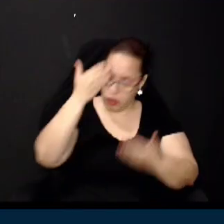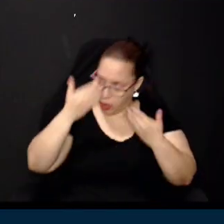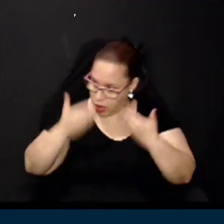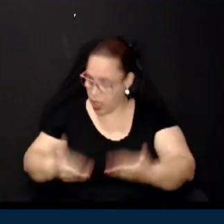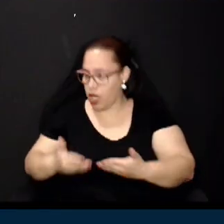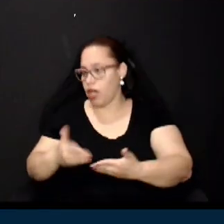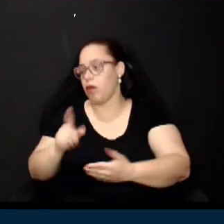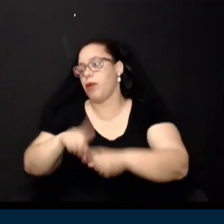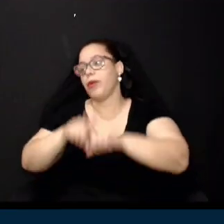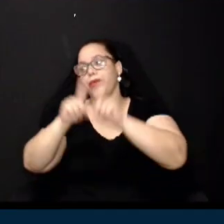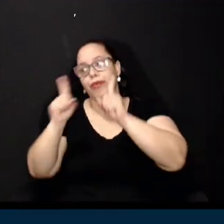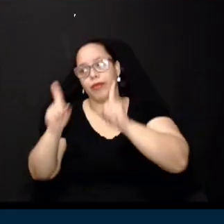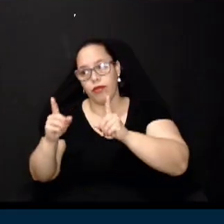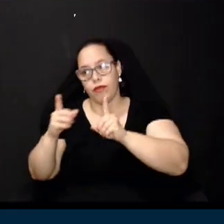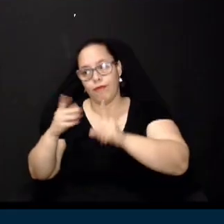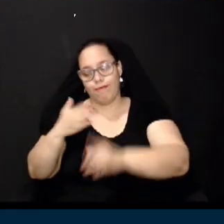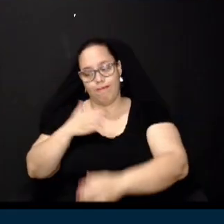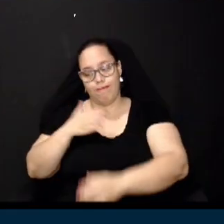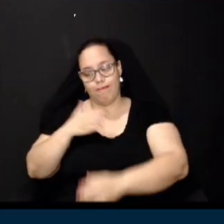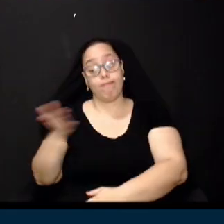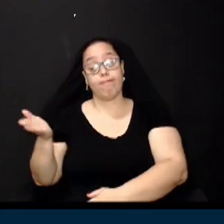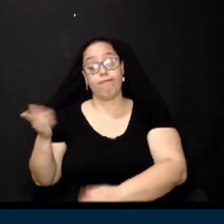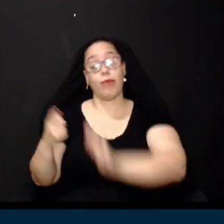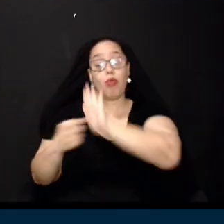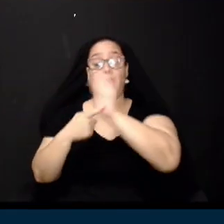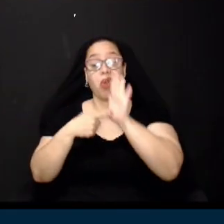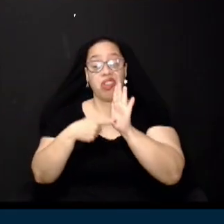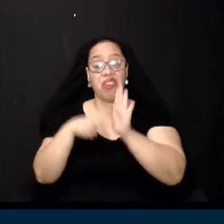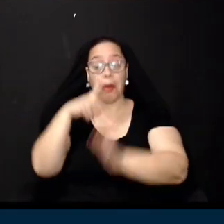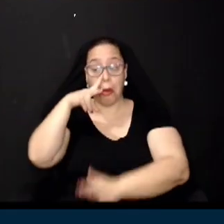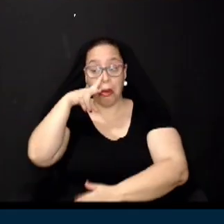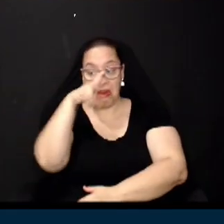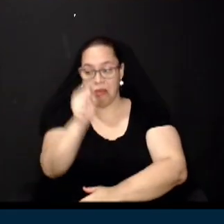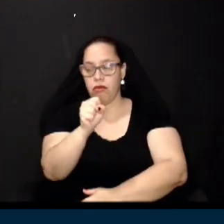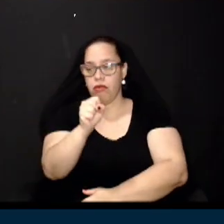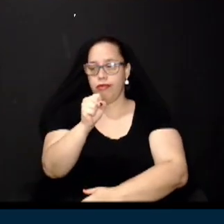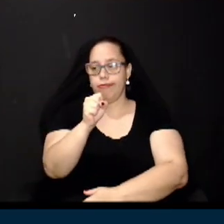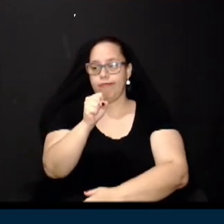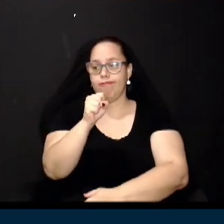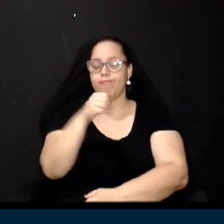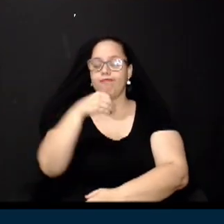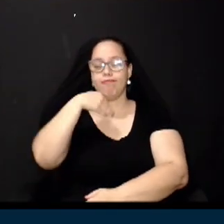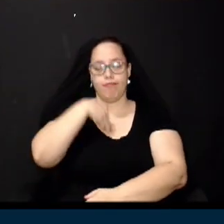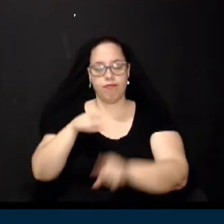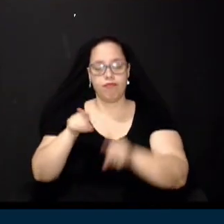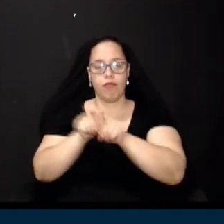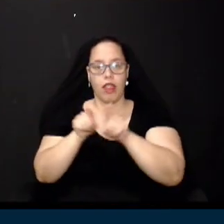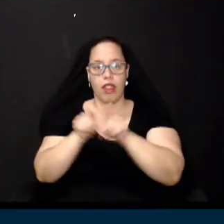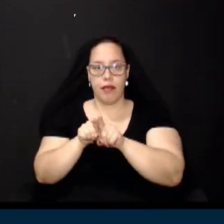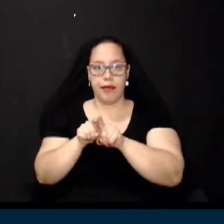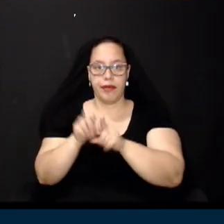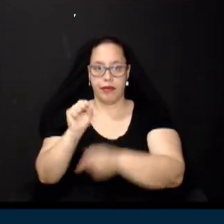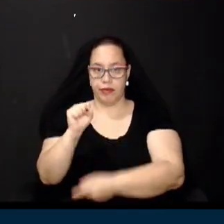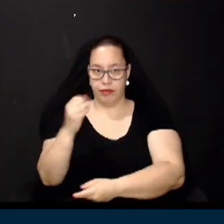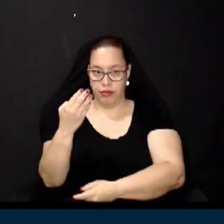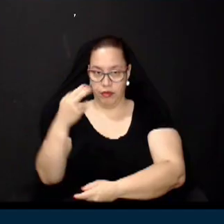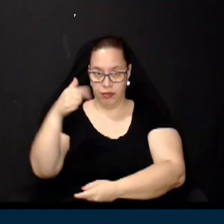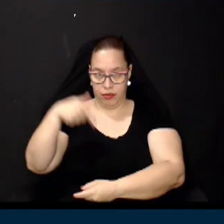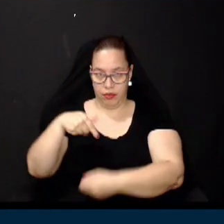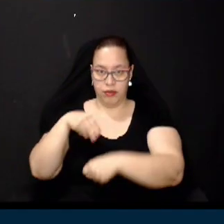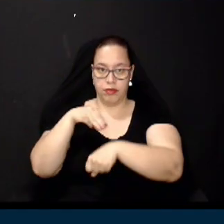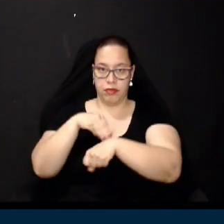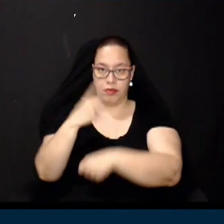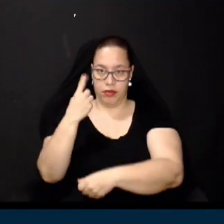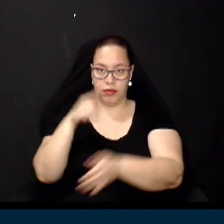isso por fora, então a gente precisa dessa força por dentro também, né? Vamos lá, 8h47, pode colocar mais uma produção,